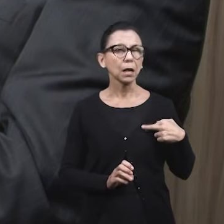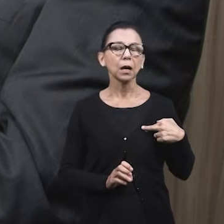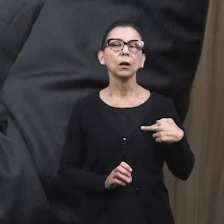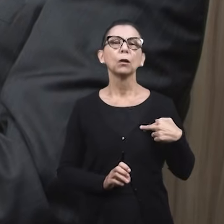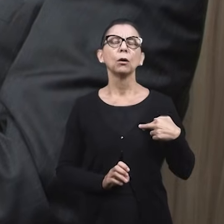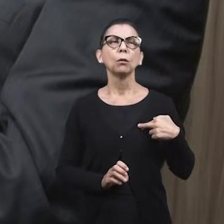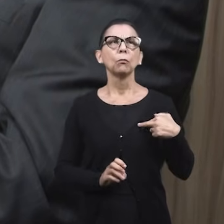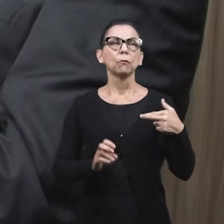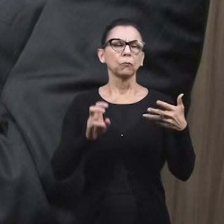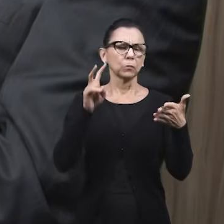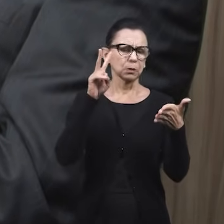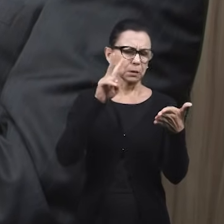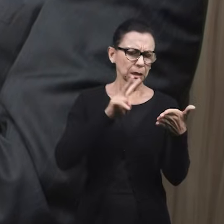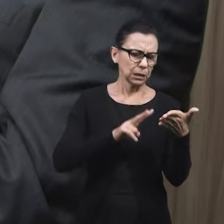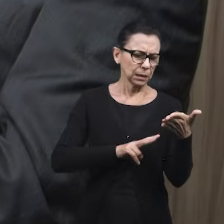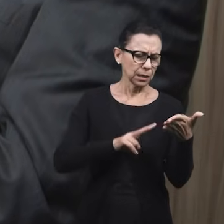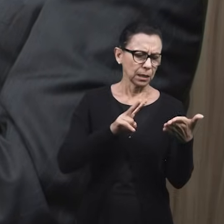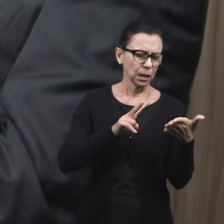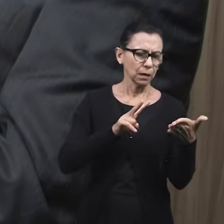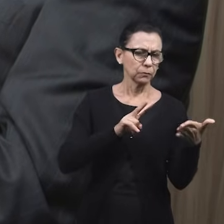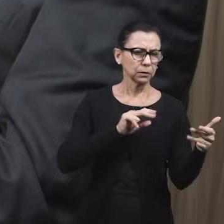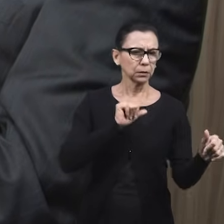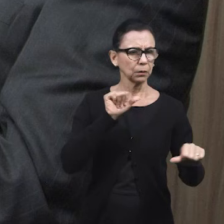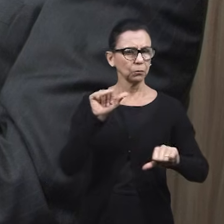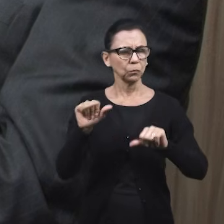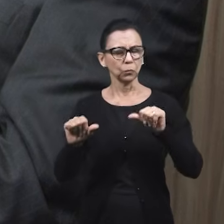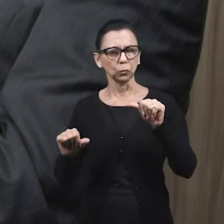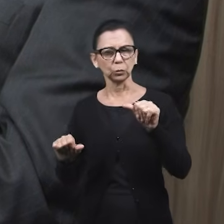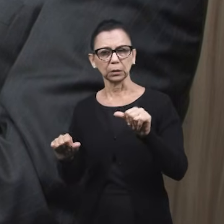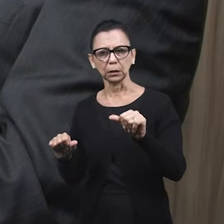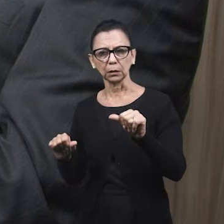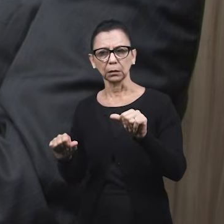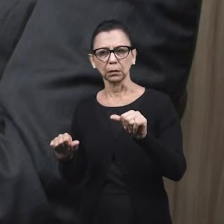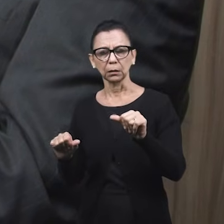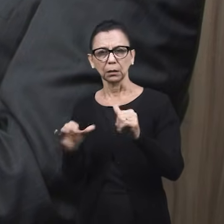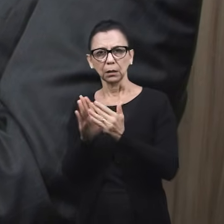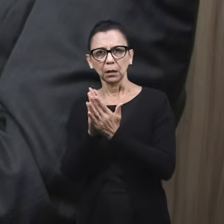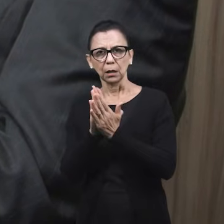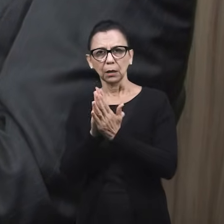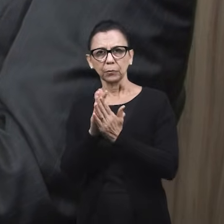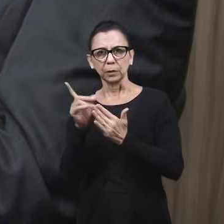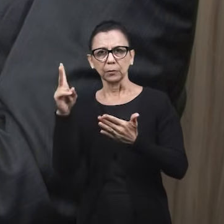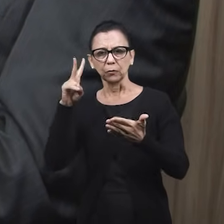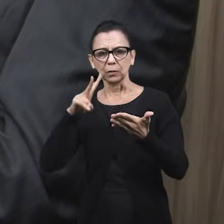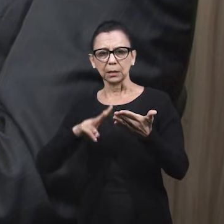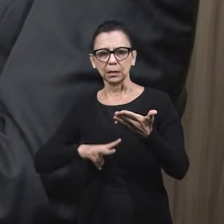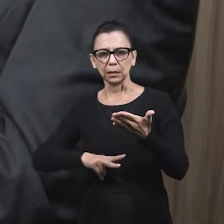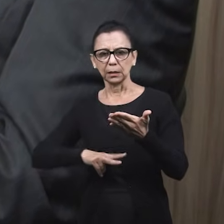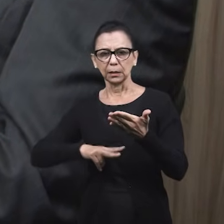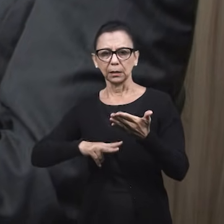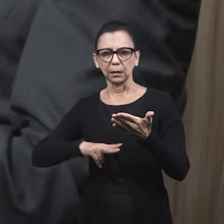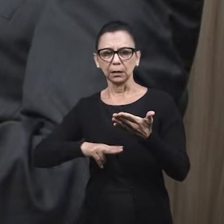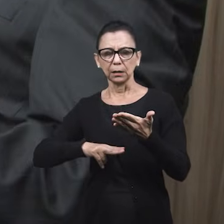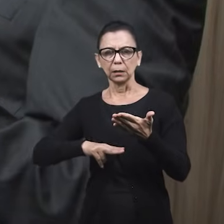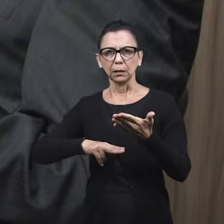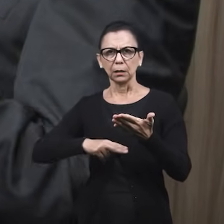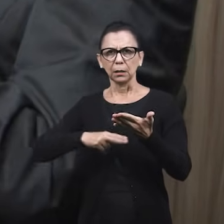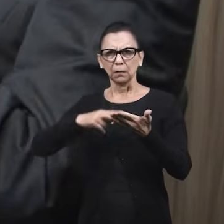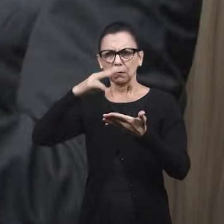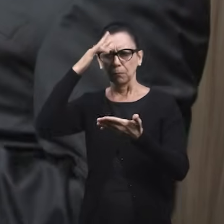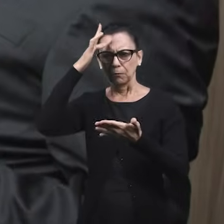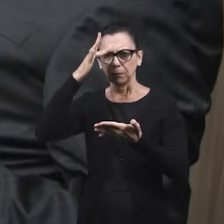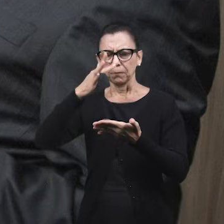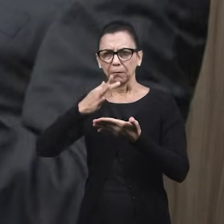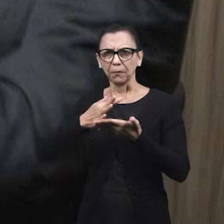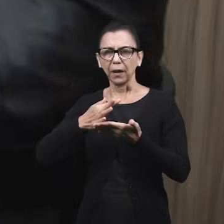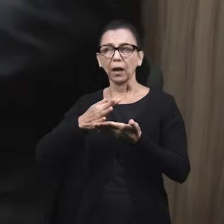do racional para a fé. É quando o homem começa a transcender, é quando a palavra fala com ele.